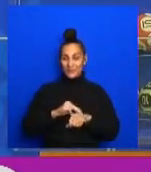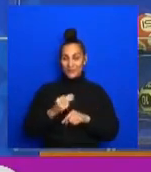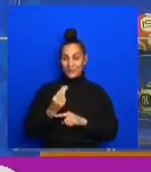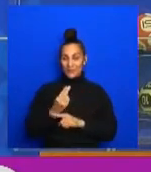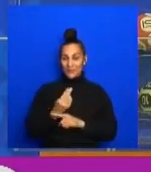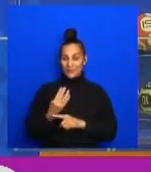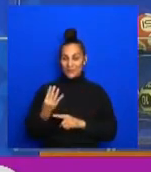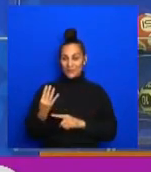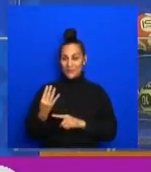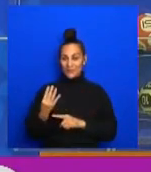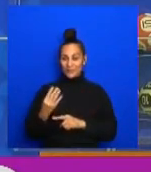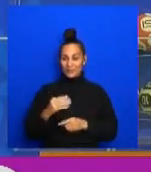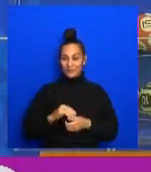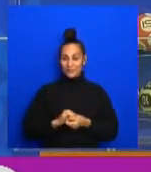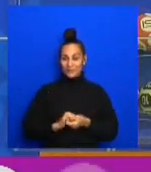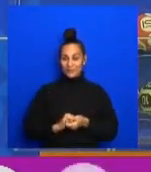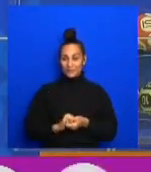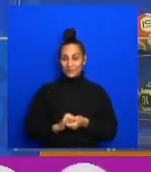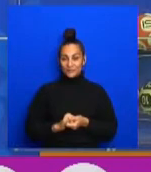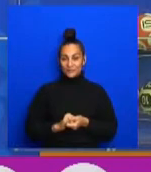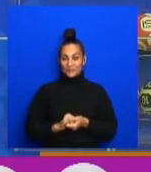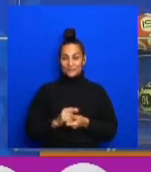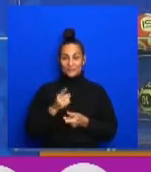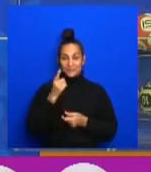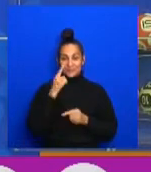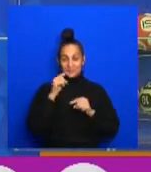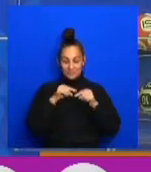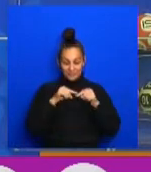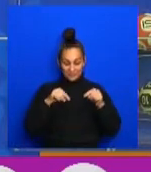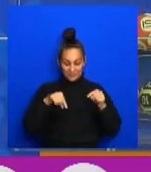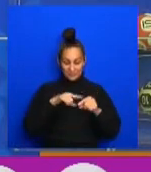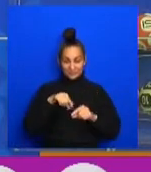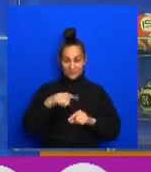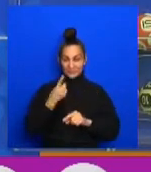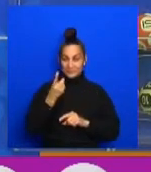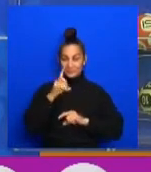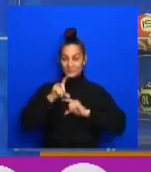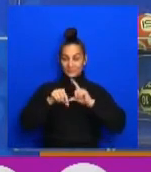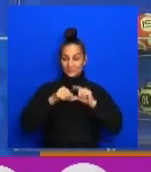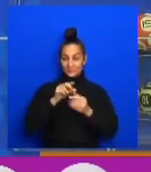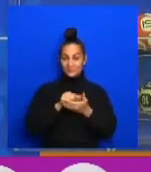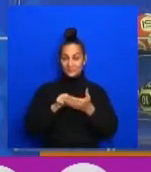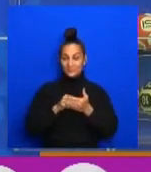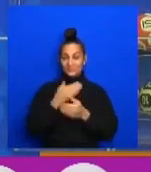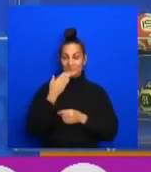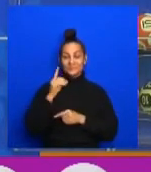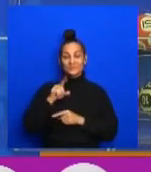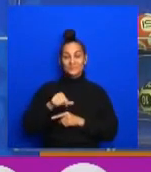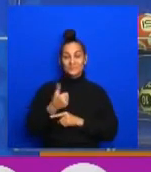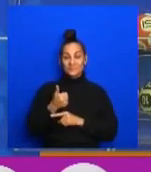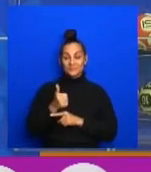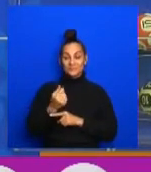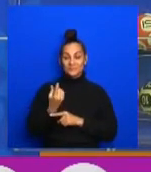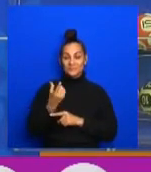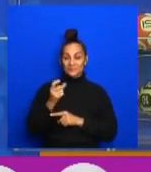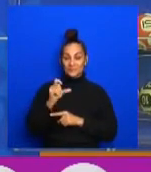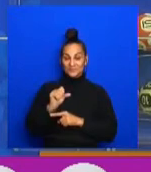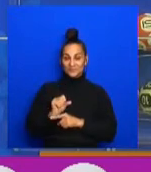marrom, 24. Marrom, número 24. Vamos confirmar. As 15 dezenas sorteadas na Loto Fácil foram